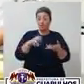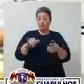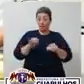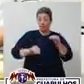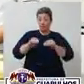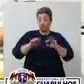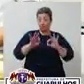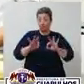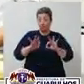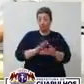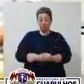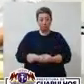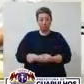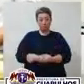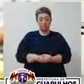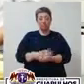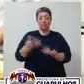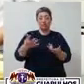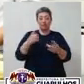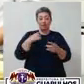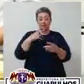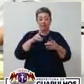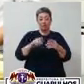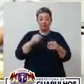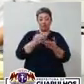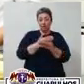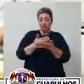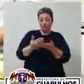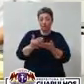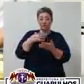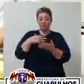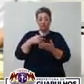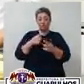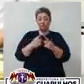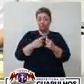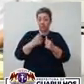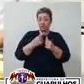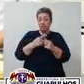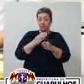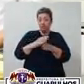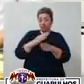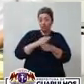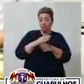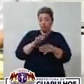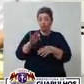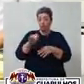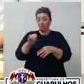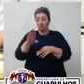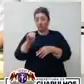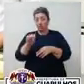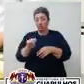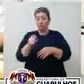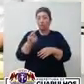Bom, agora nós vamos para a parte da montagem. A Marulha vai estar dando início aí, vai montar o primeiro de flocos. Então aqui,